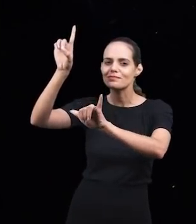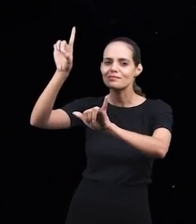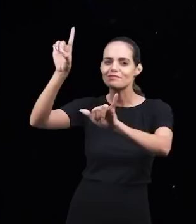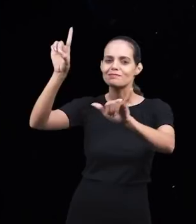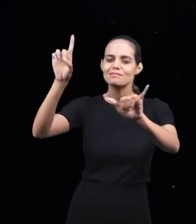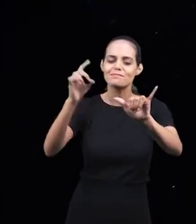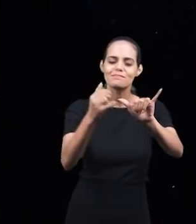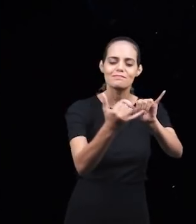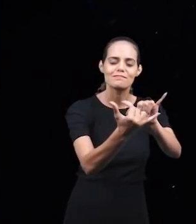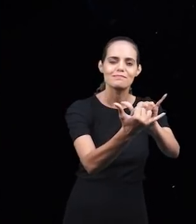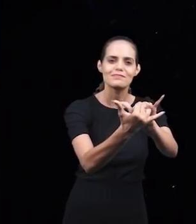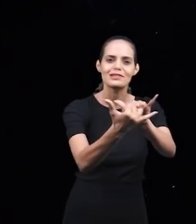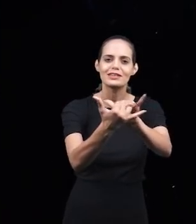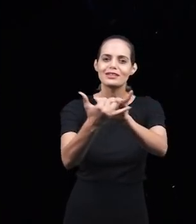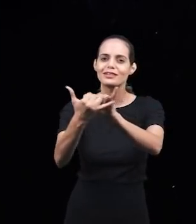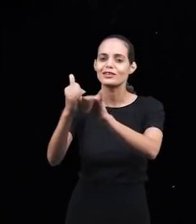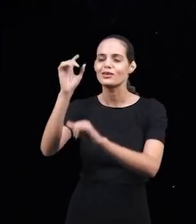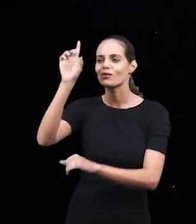amor.